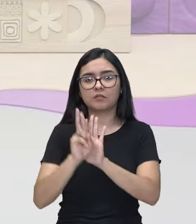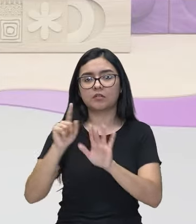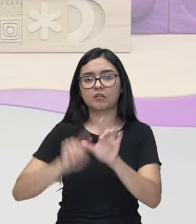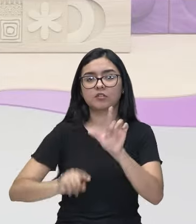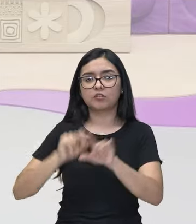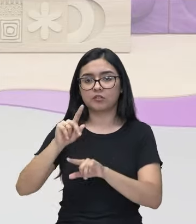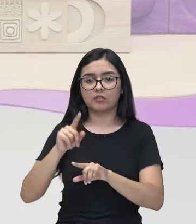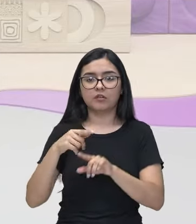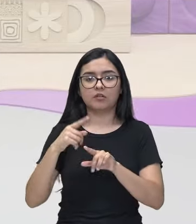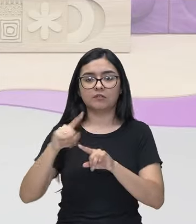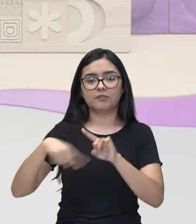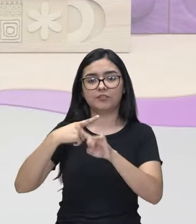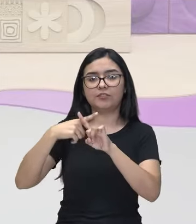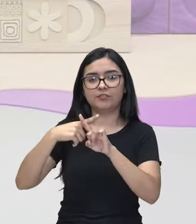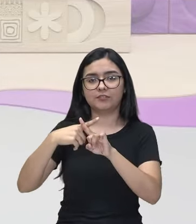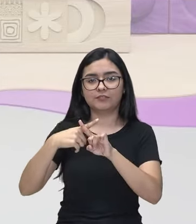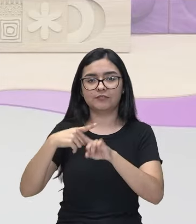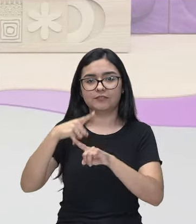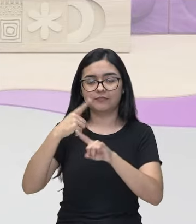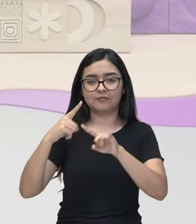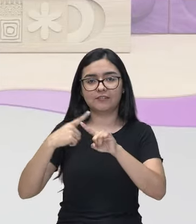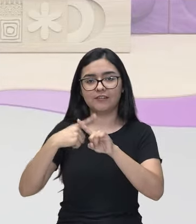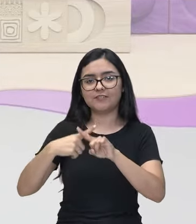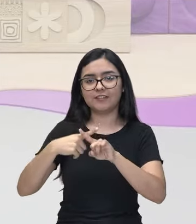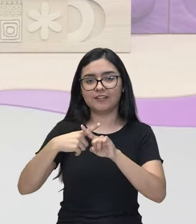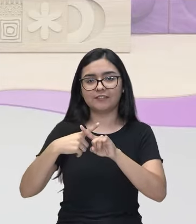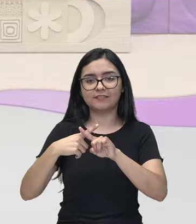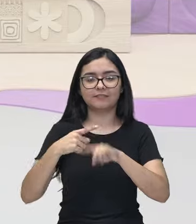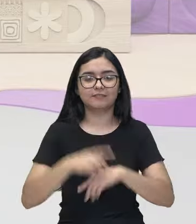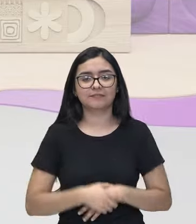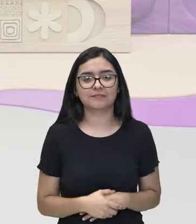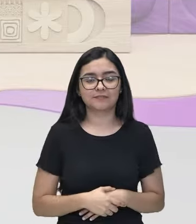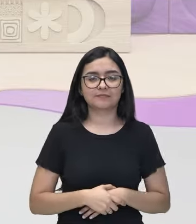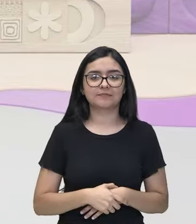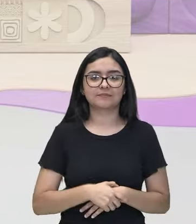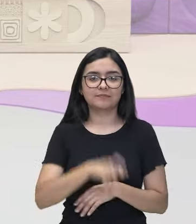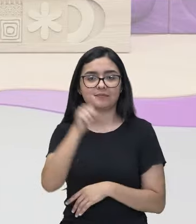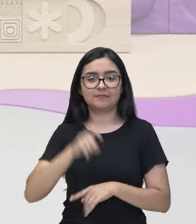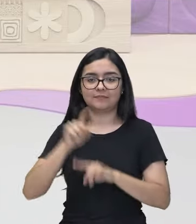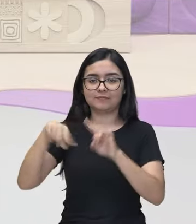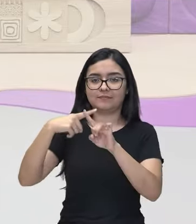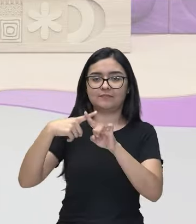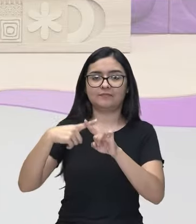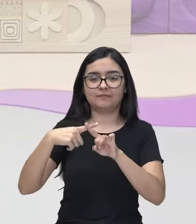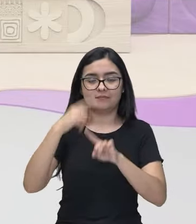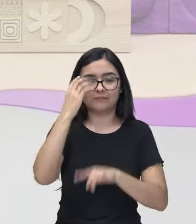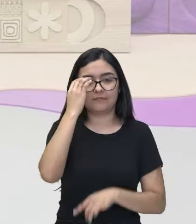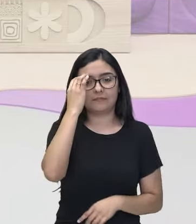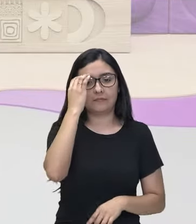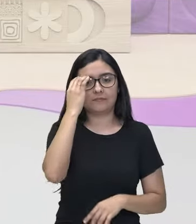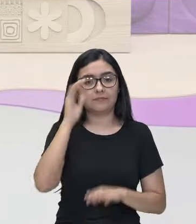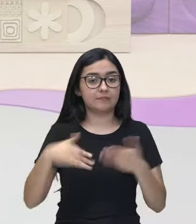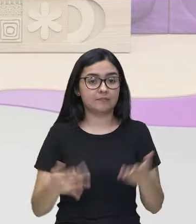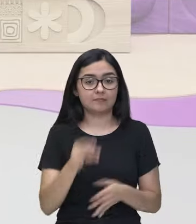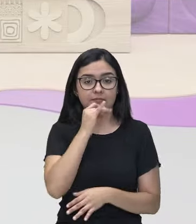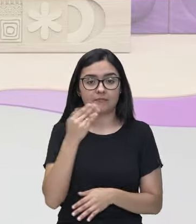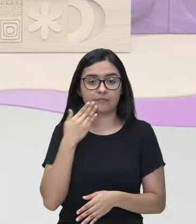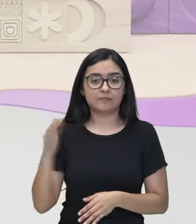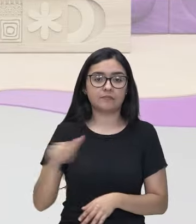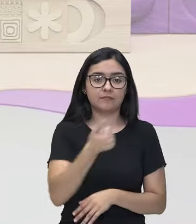símbolo semelhante à letra X, tá bom? E aí tu tem na cartela aí, observe, nós temos aí, ó, 18 vezes 12,